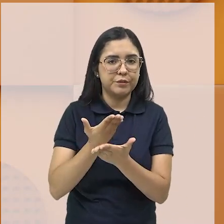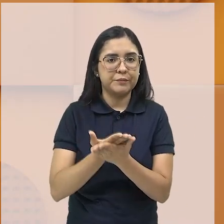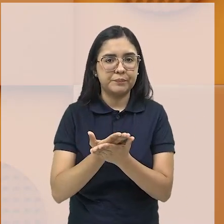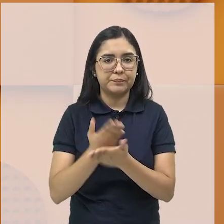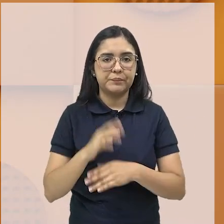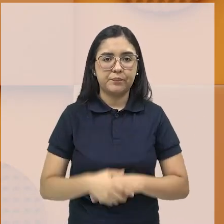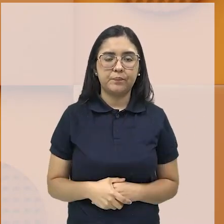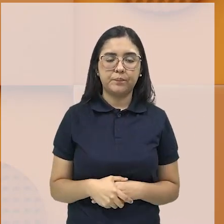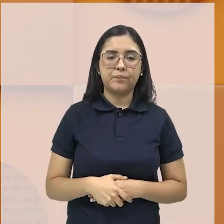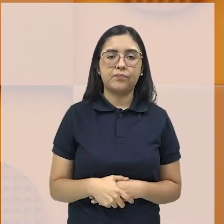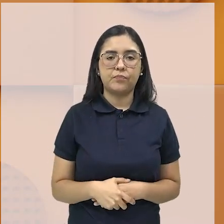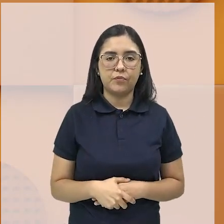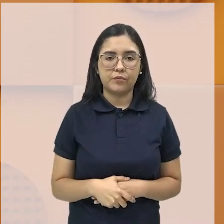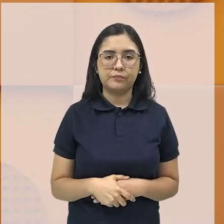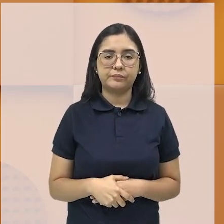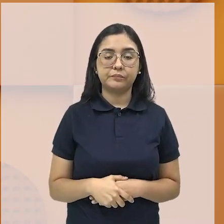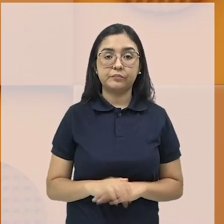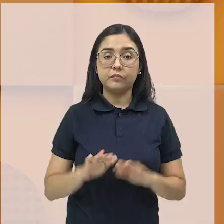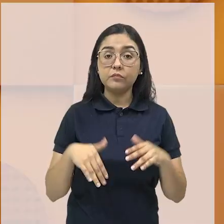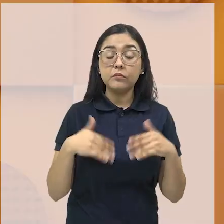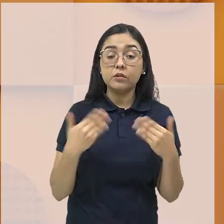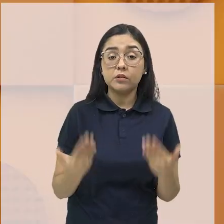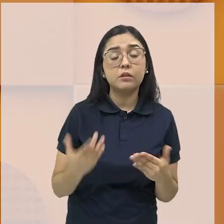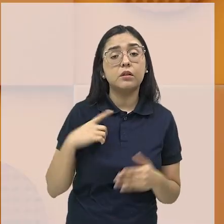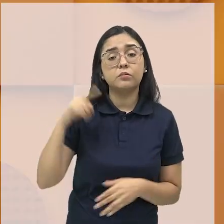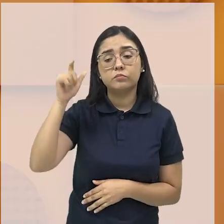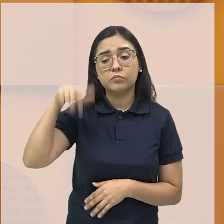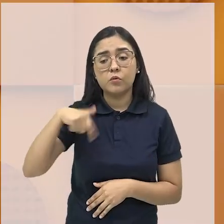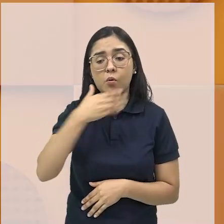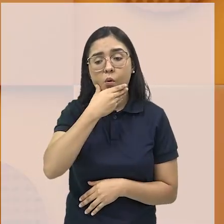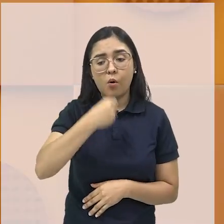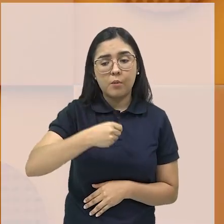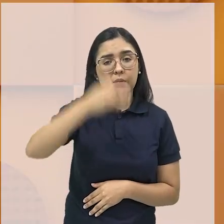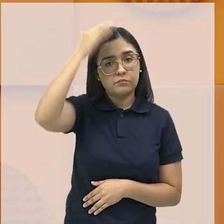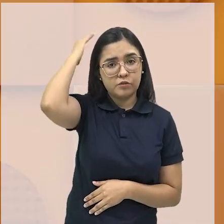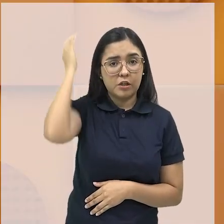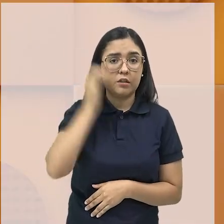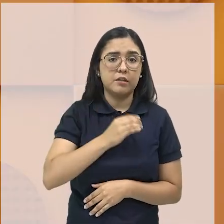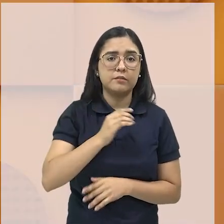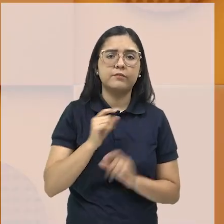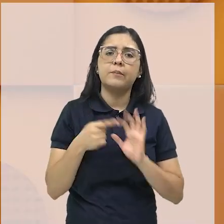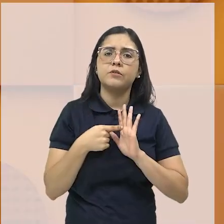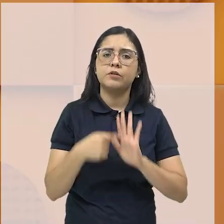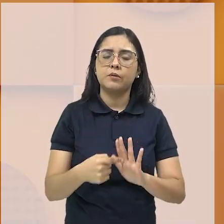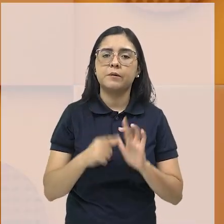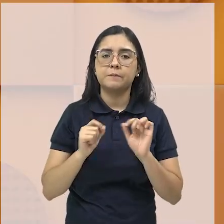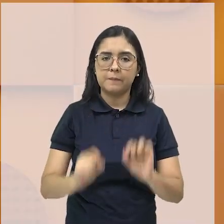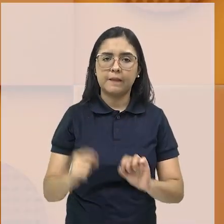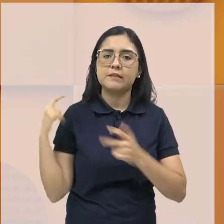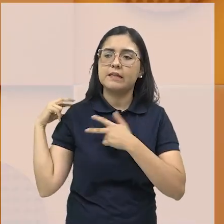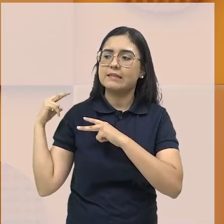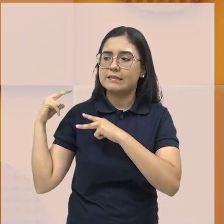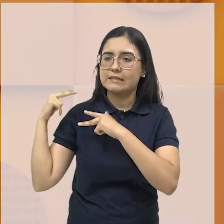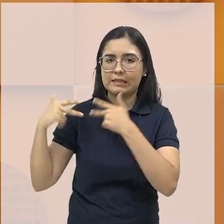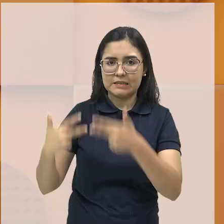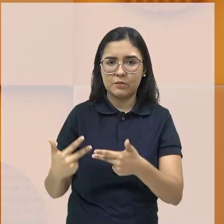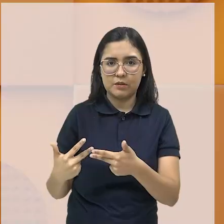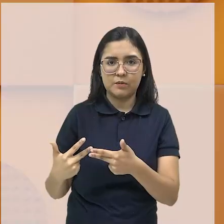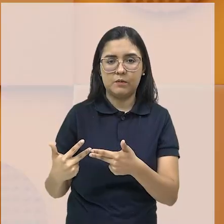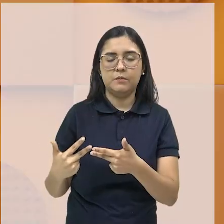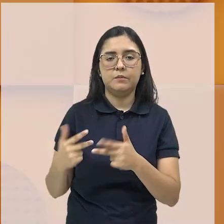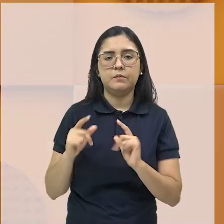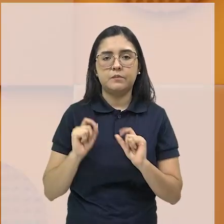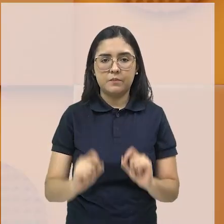da nossa vida acadêmica. E aí o Charles Darwin vai trazer essa ideia de seleção natural,